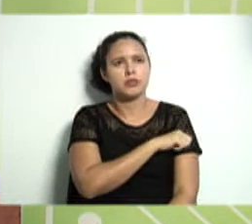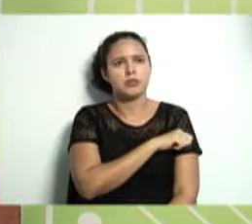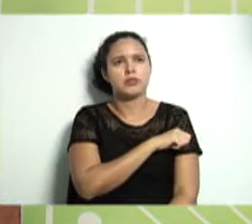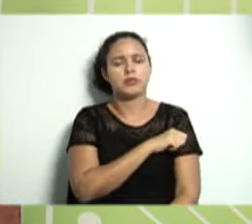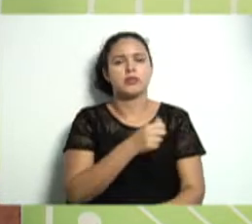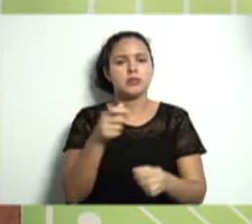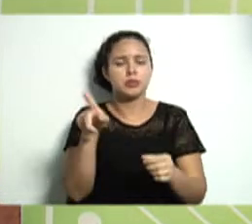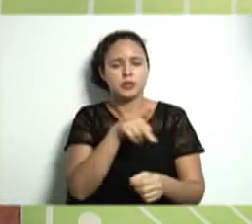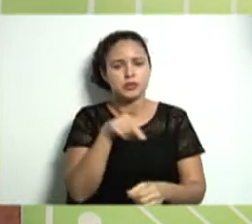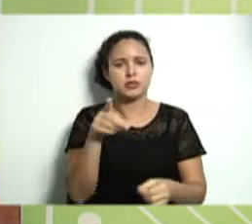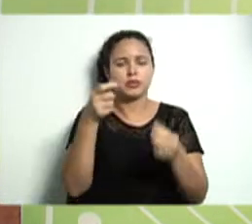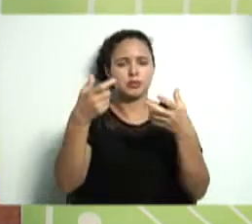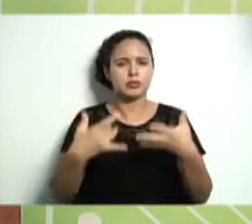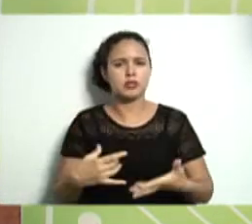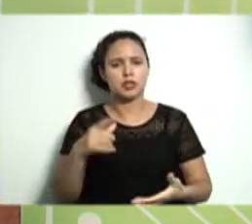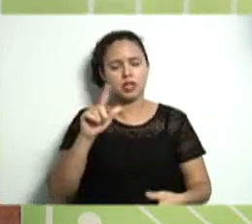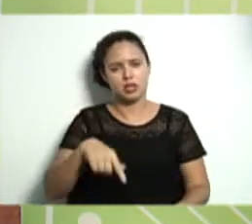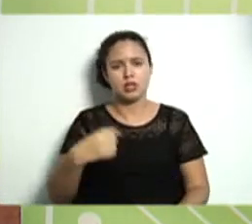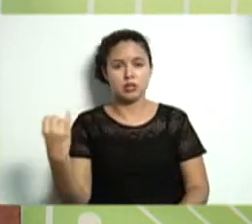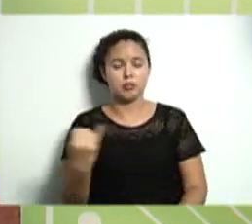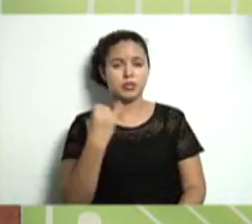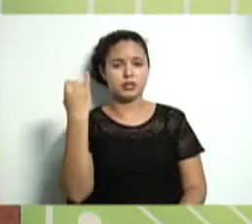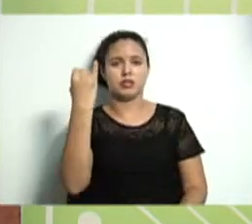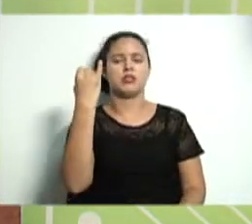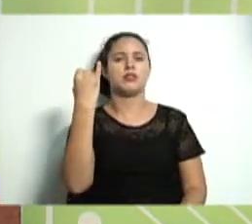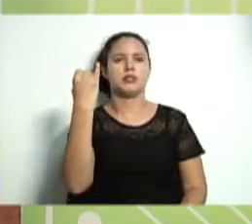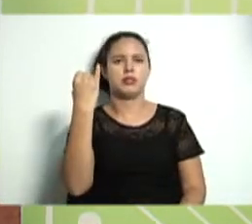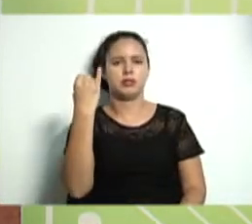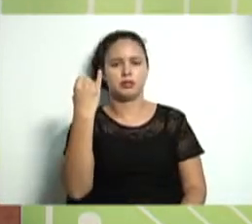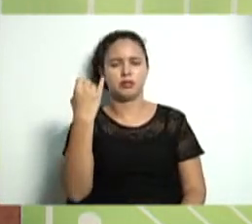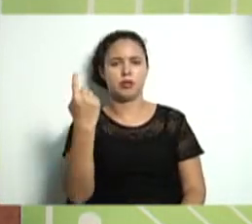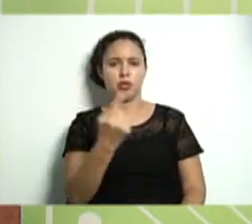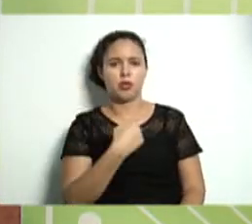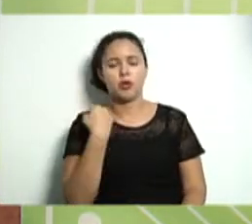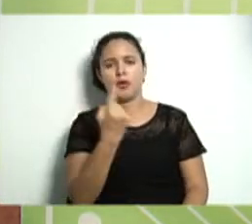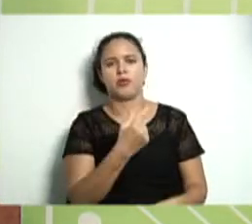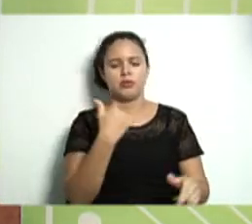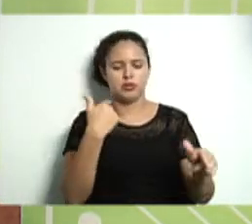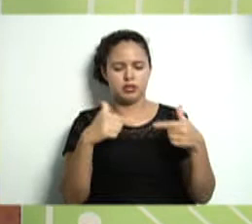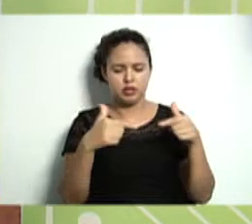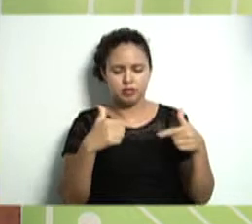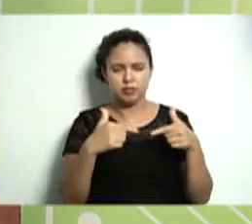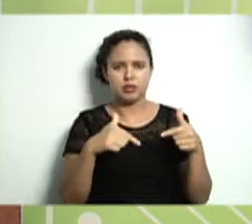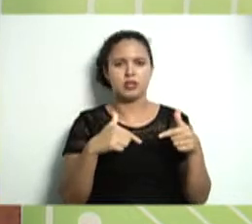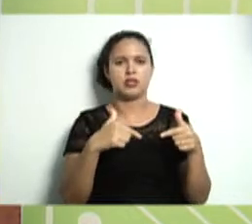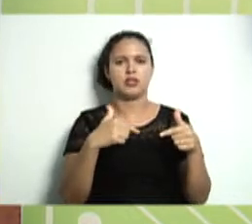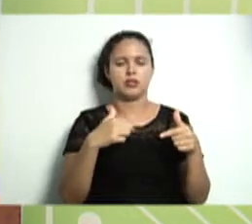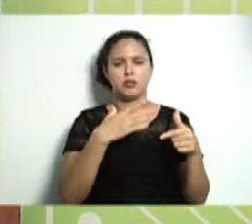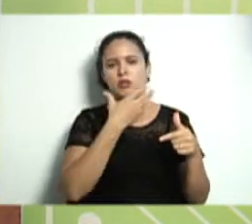o que o professor Eliane falou é muito importante. O nosso trabalho, o trabalho do homem,